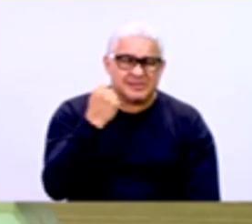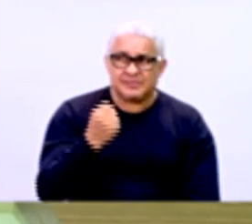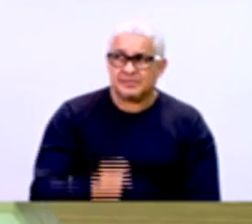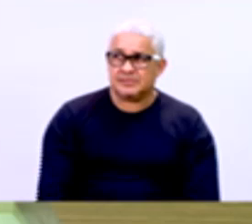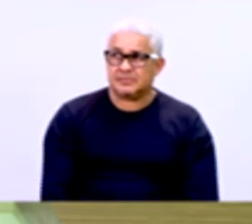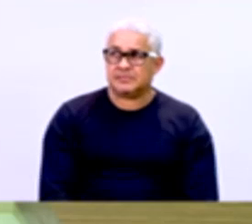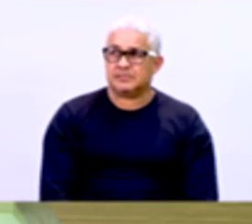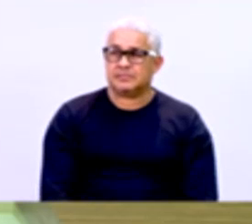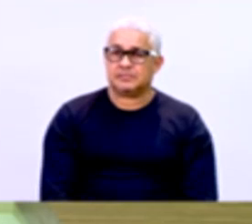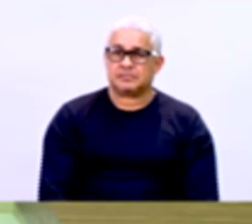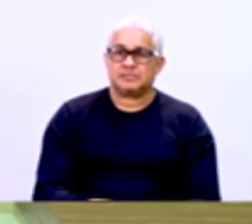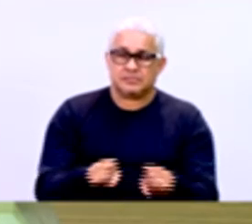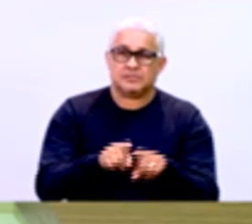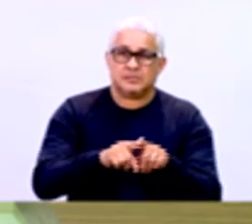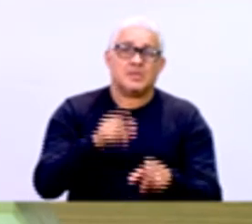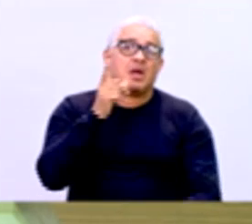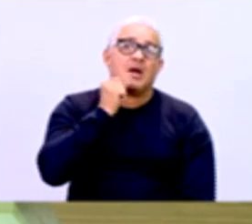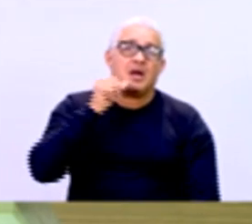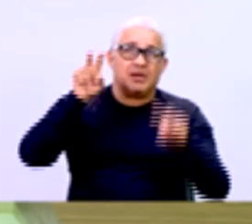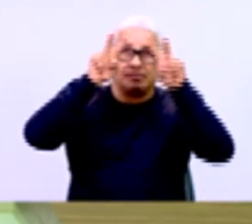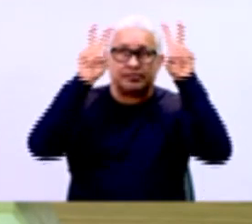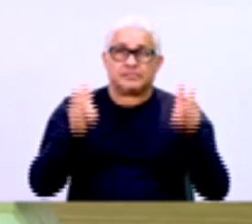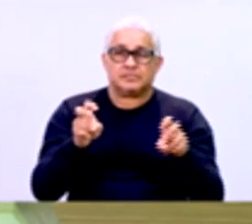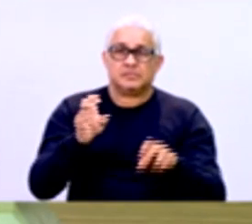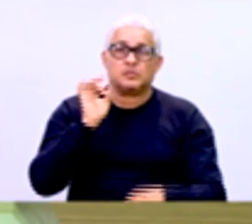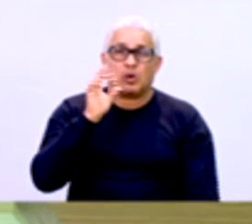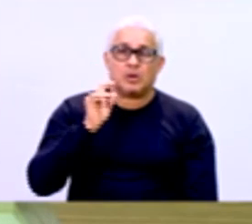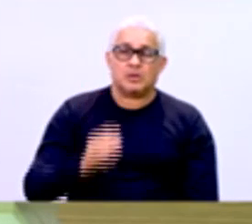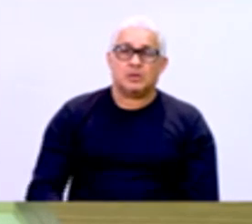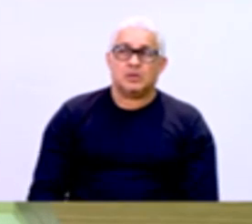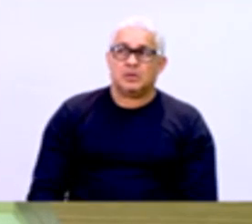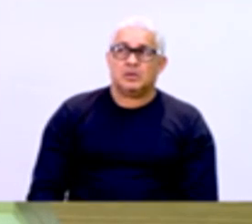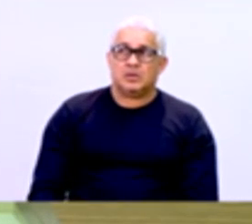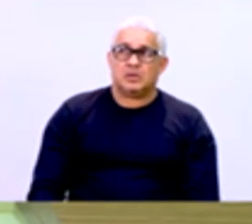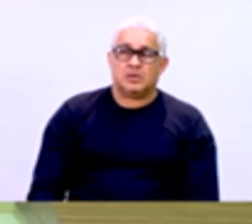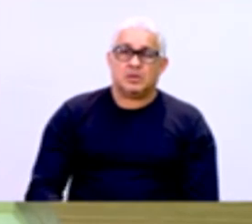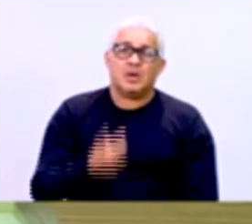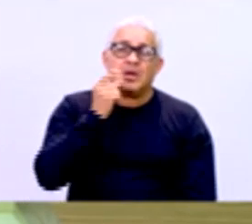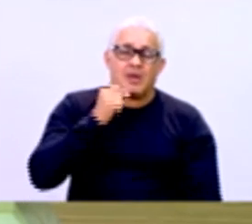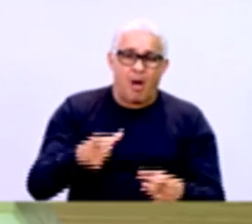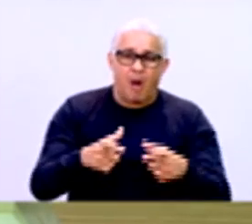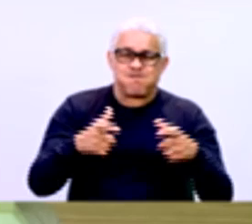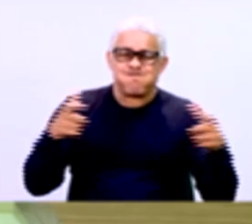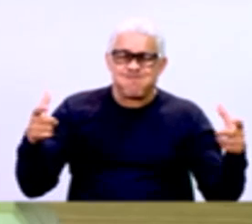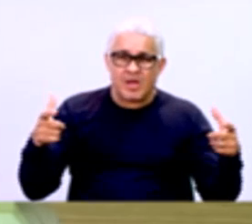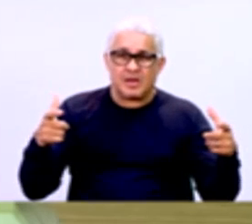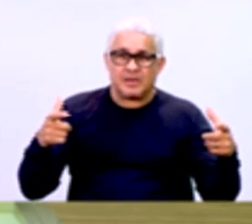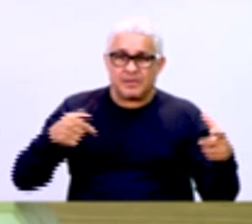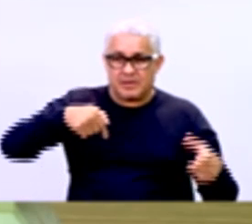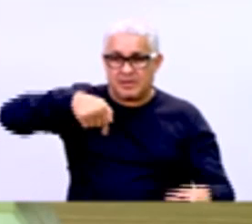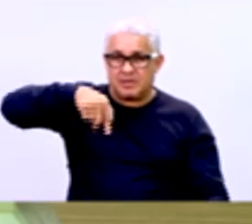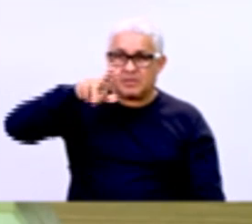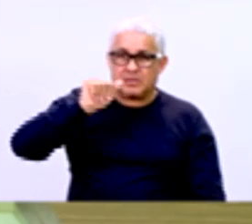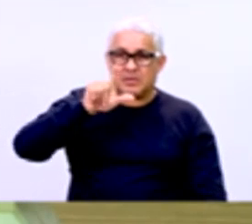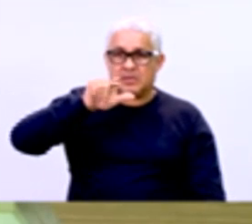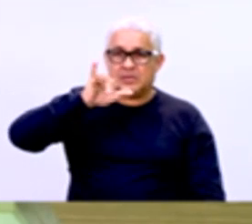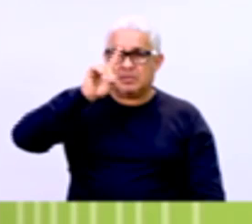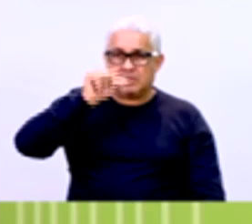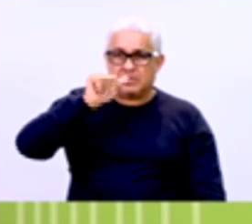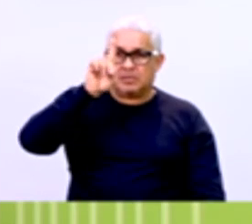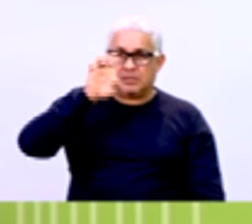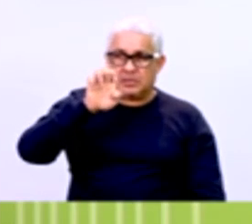quando se falamos questão de água, não se trata só de quantidade, se trata também de qualidade.